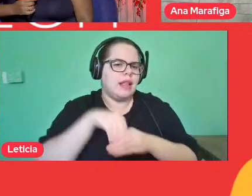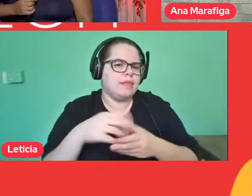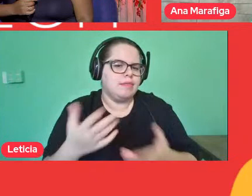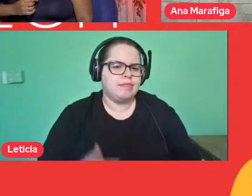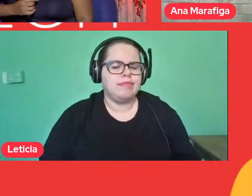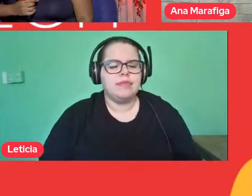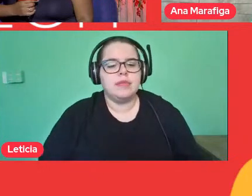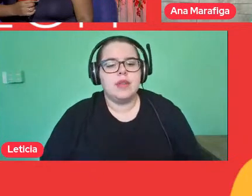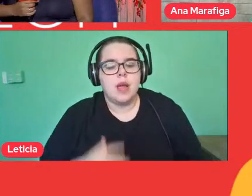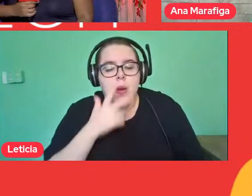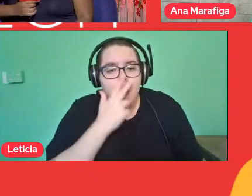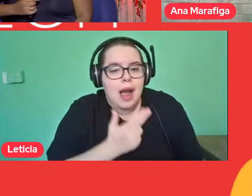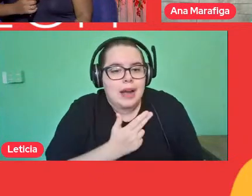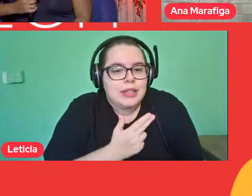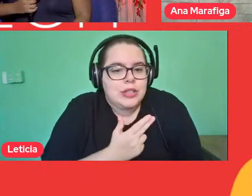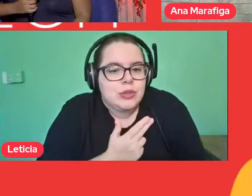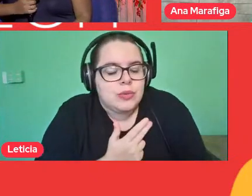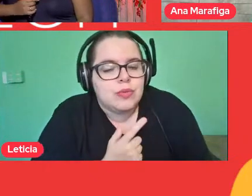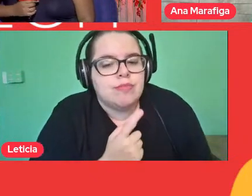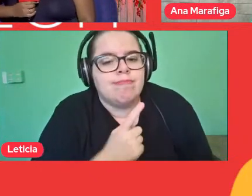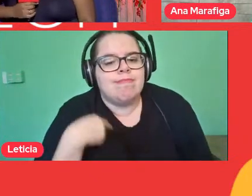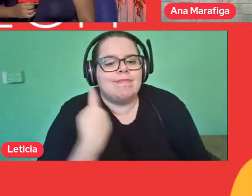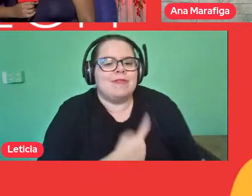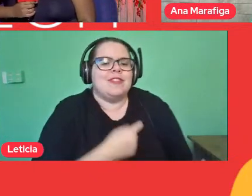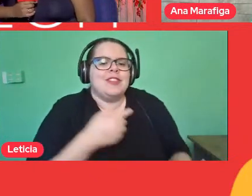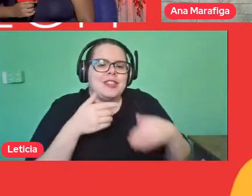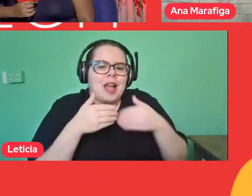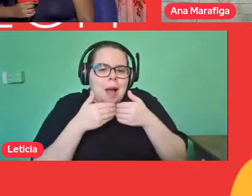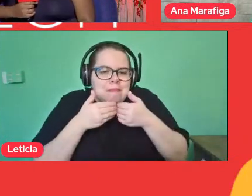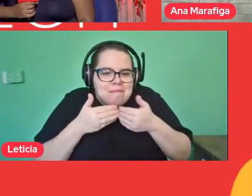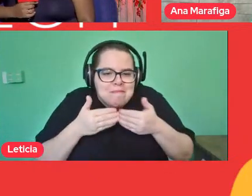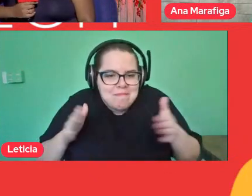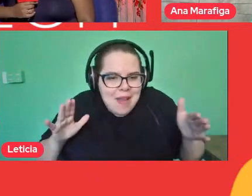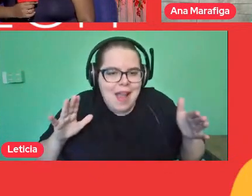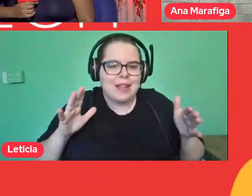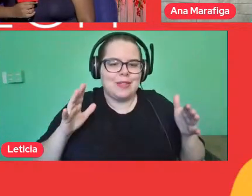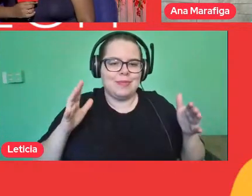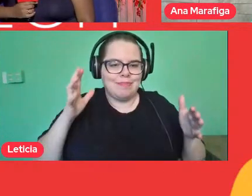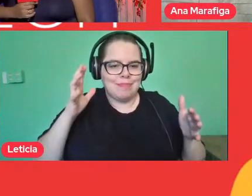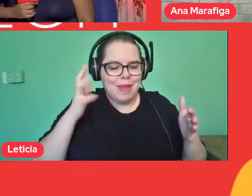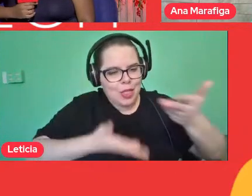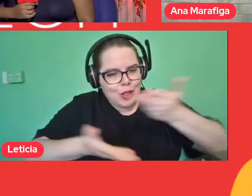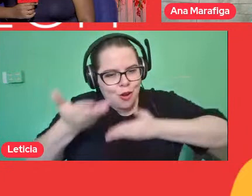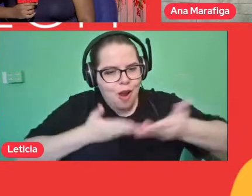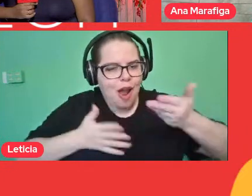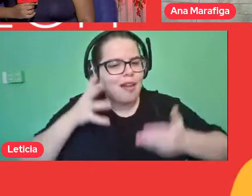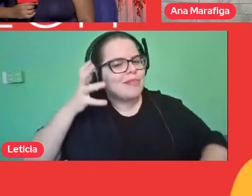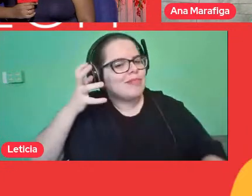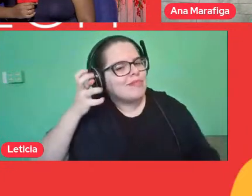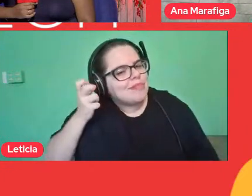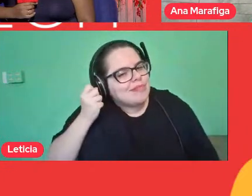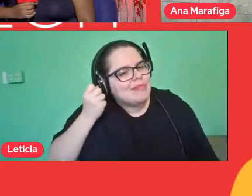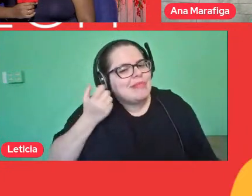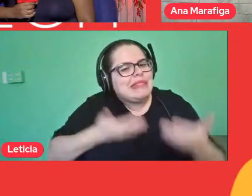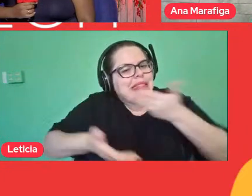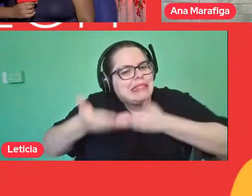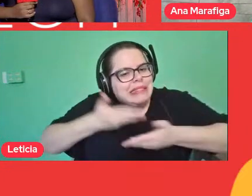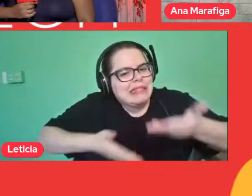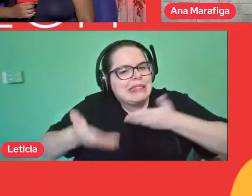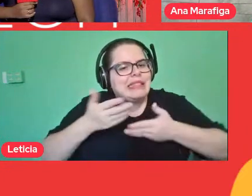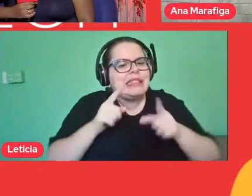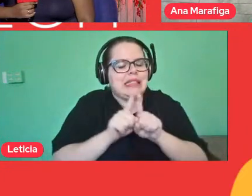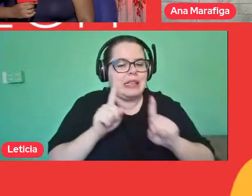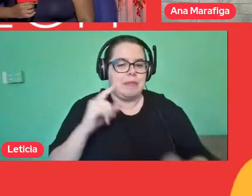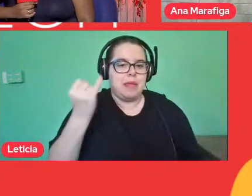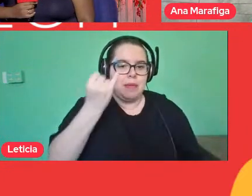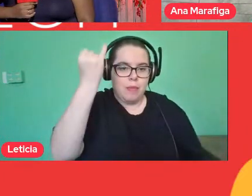Ai, acho que fundamentalmente está aberto para ouvir, né? Ouvir as pessoas. Acho que